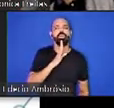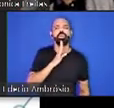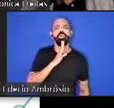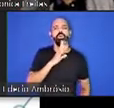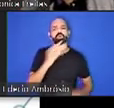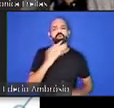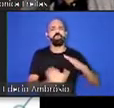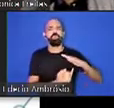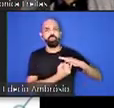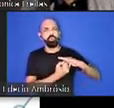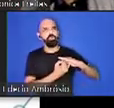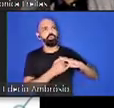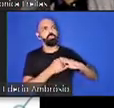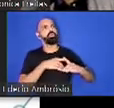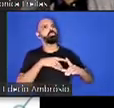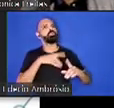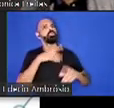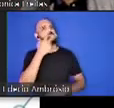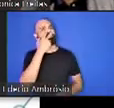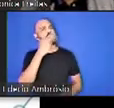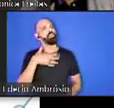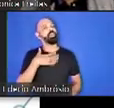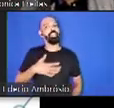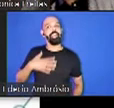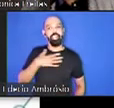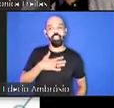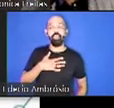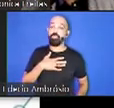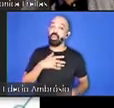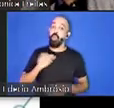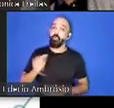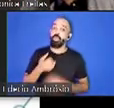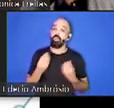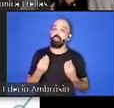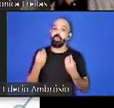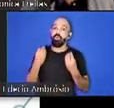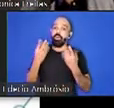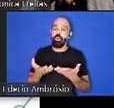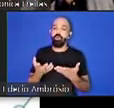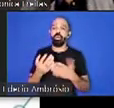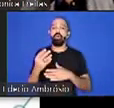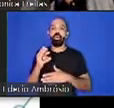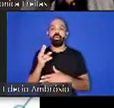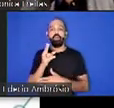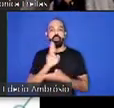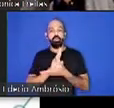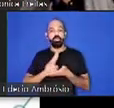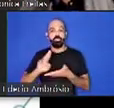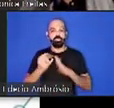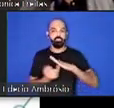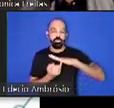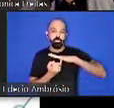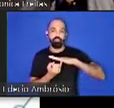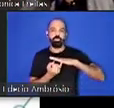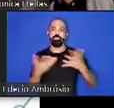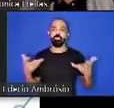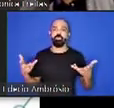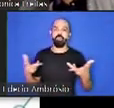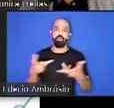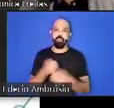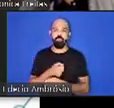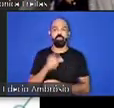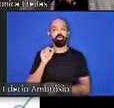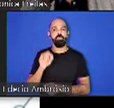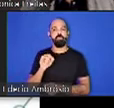fico muito feliz, porque as oportunidades oferecidas pela Fundação são realmente maravilhosas. E a gente tem um lema, né? Que uma vez que